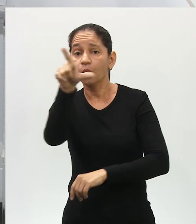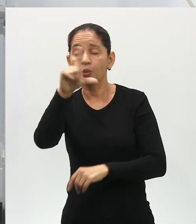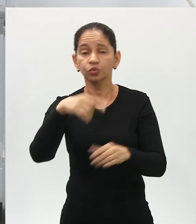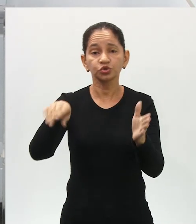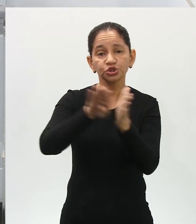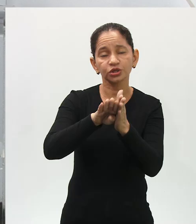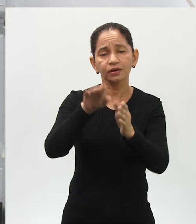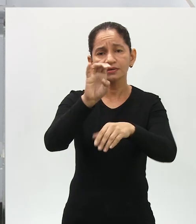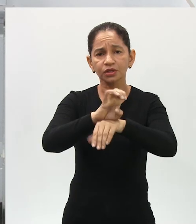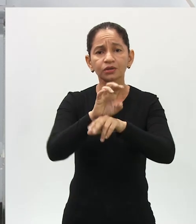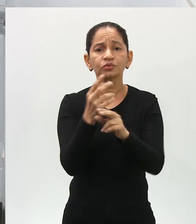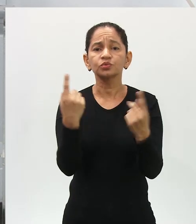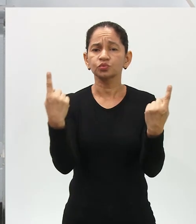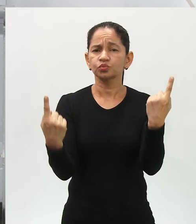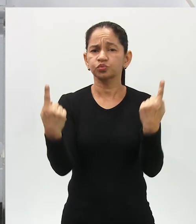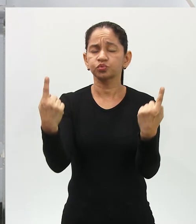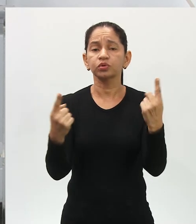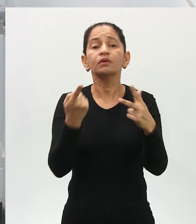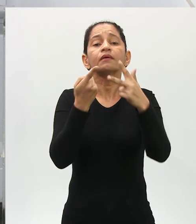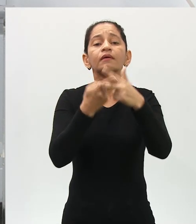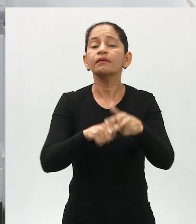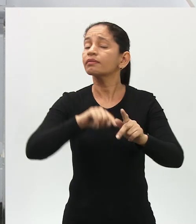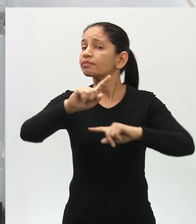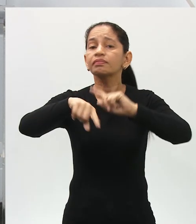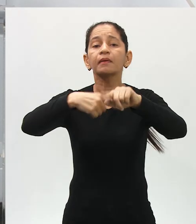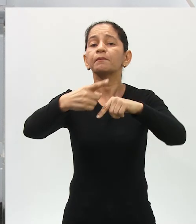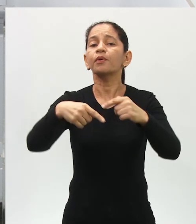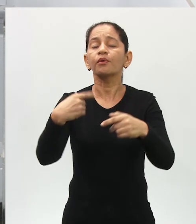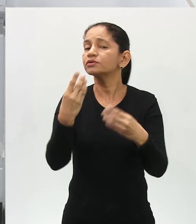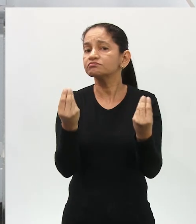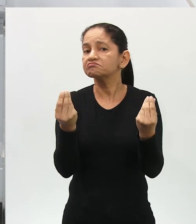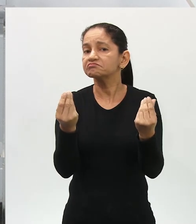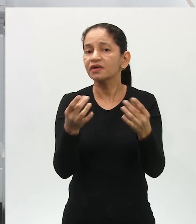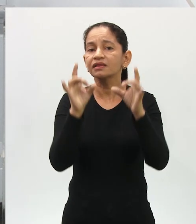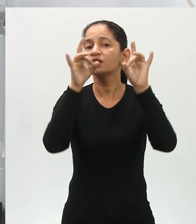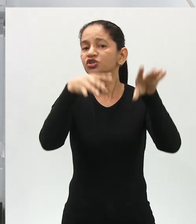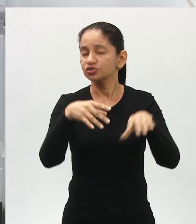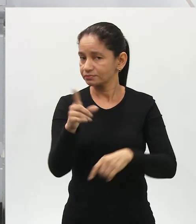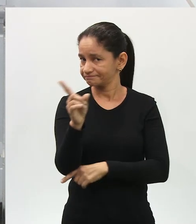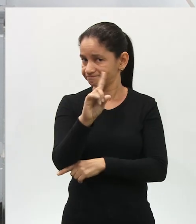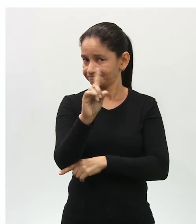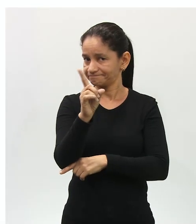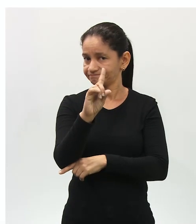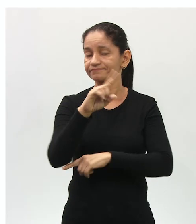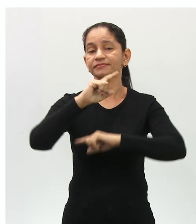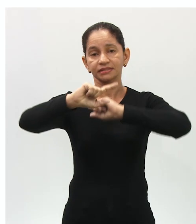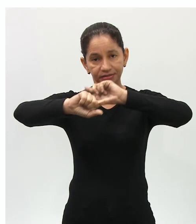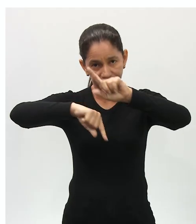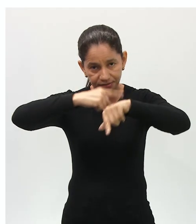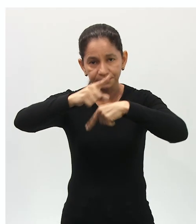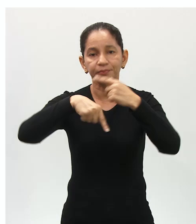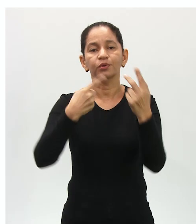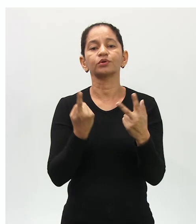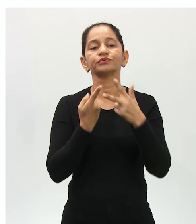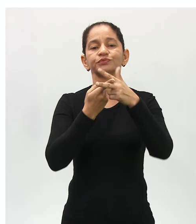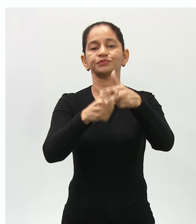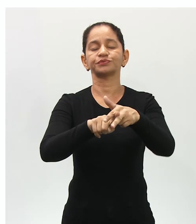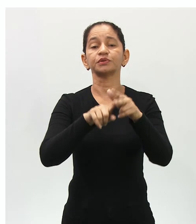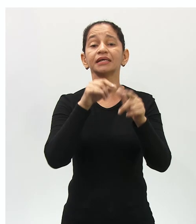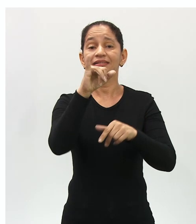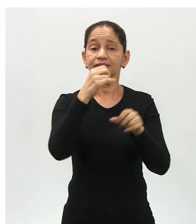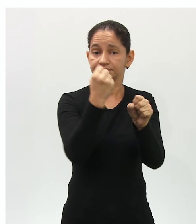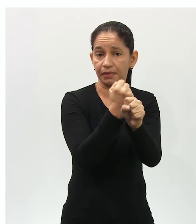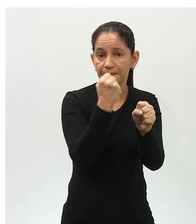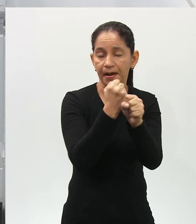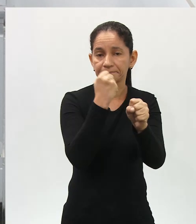outro, essa linha vai precisar de manutenção, tá? Ao longo dos anos. Então, as despesas, então, à medida que eu faço uma